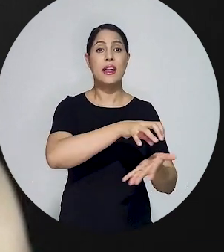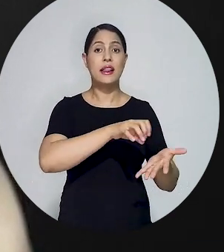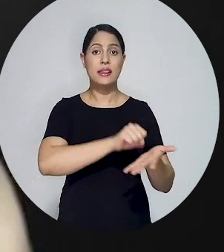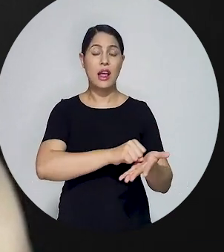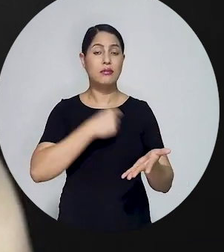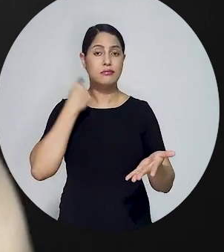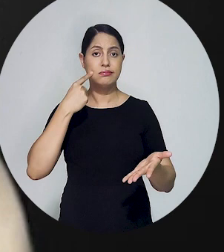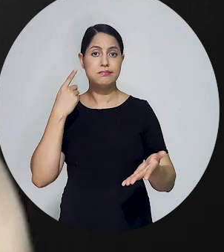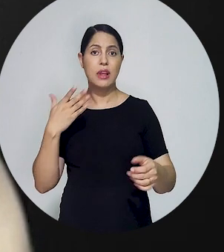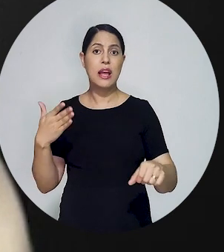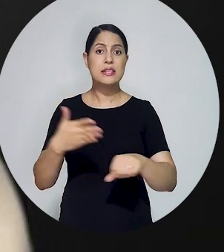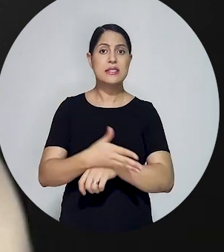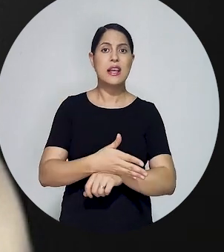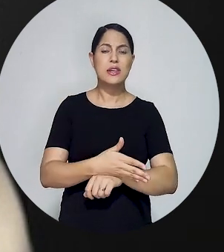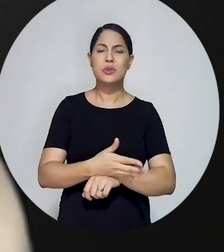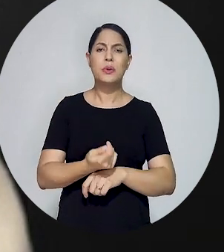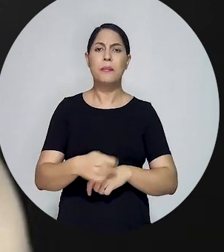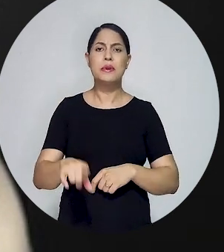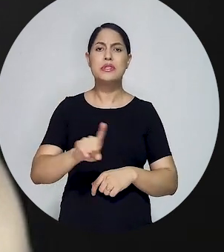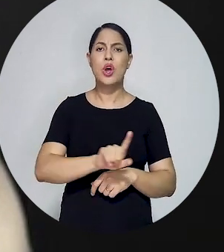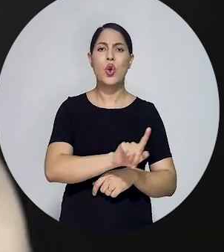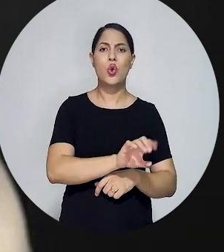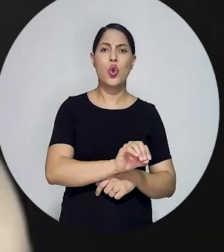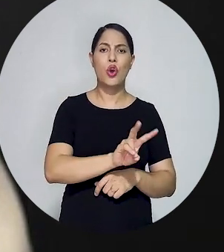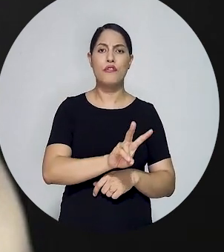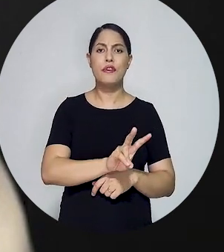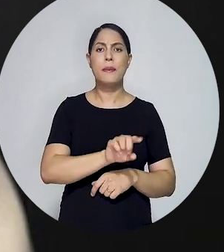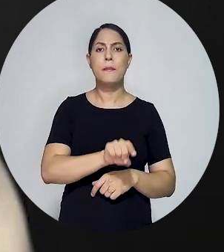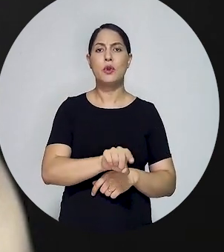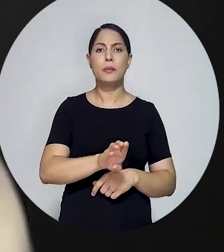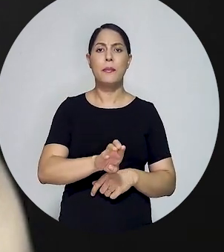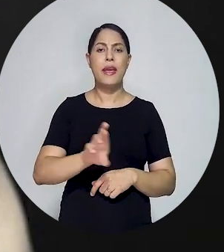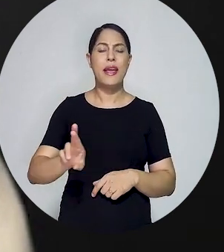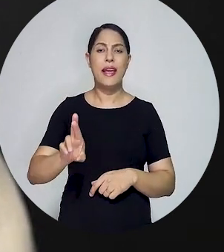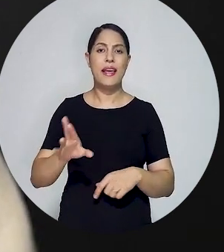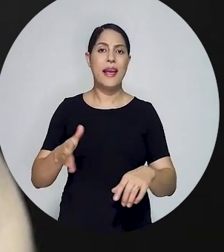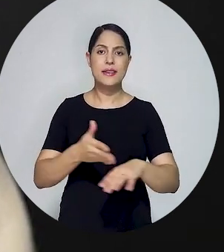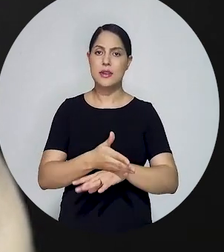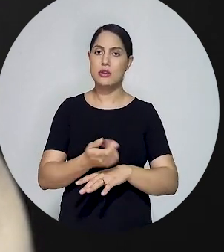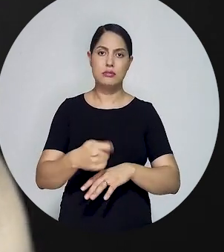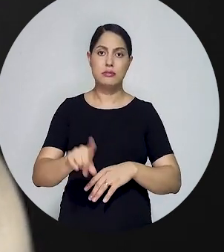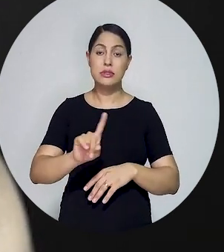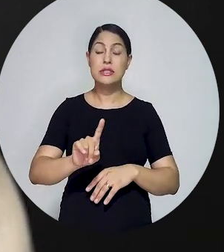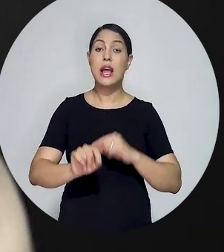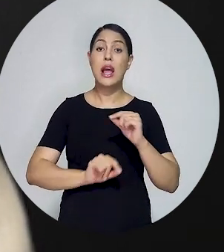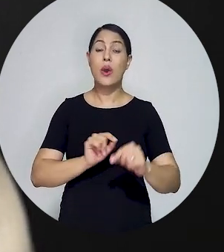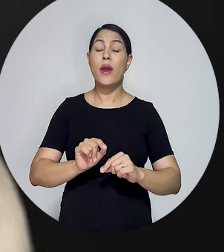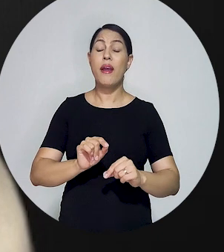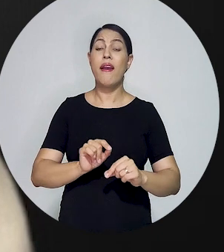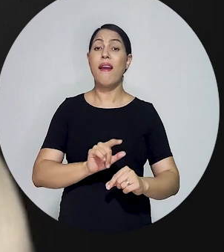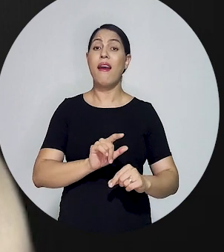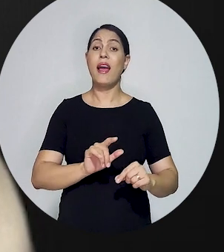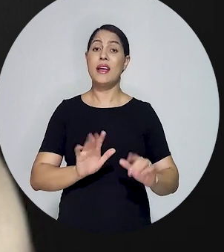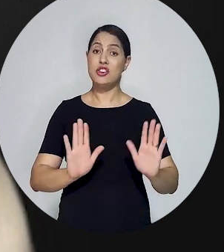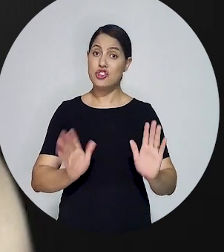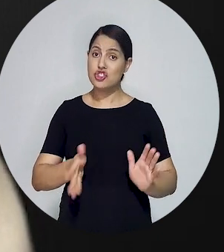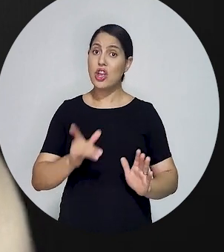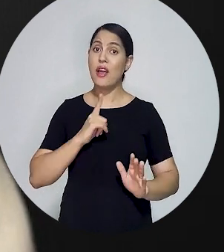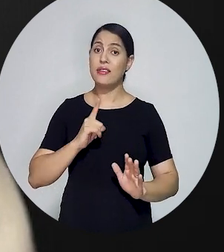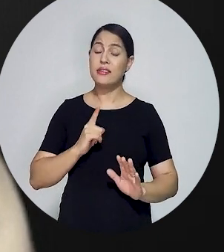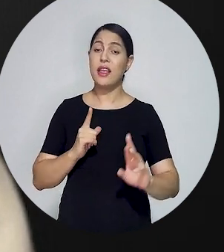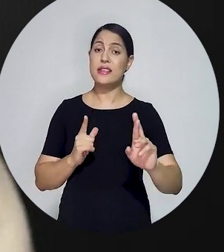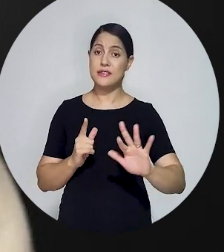seu cliente sem a necessidade de utilizar a senha deles do gov.br. Isso seria feito a exemplo do que já